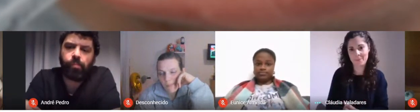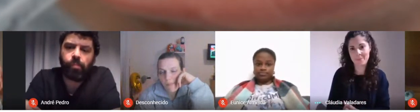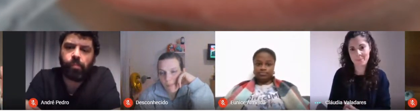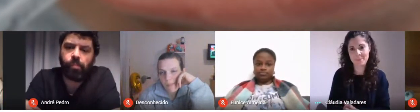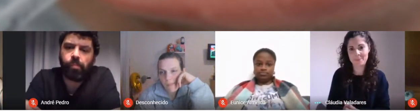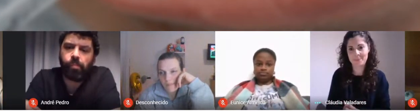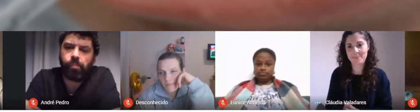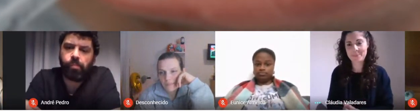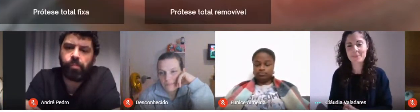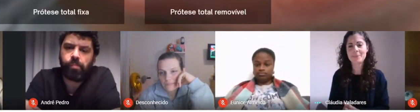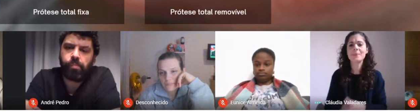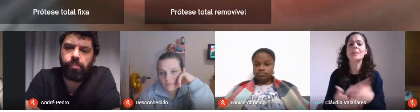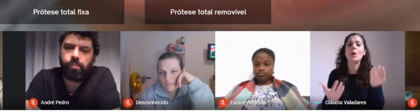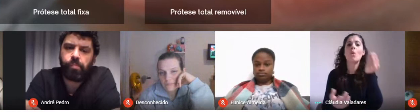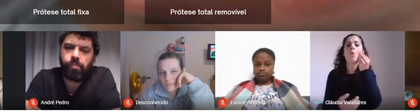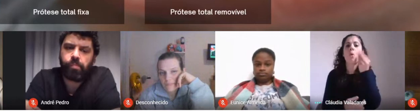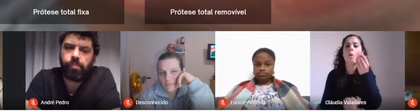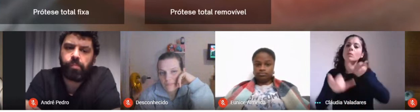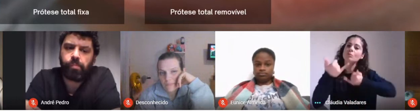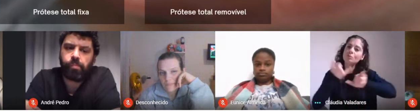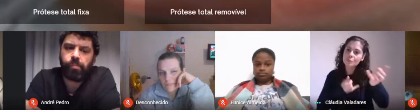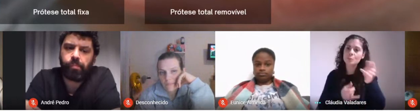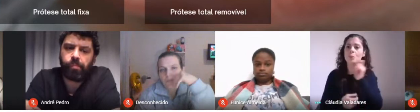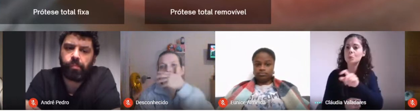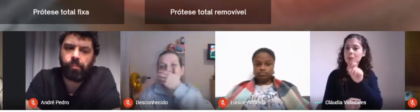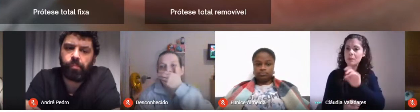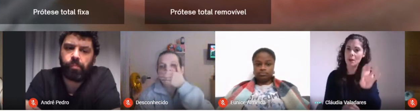Então, e como é que se pode substituir esses dentes?